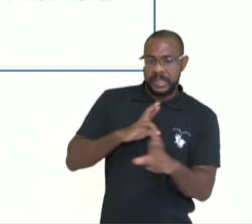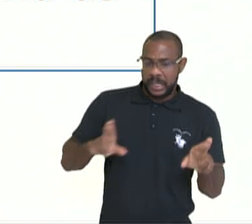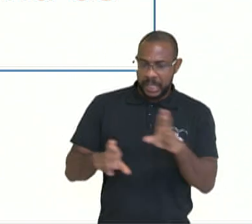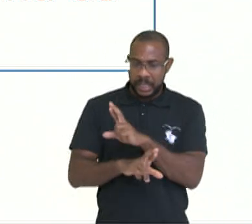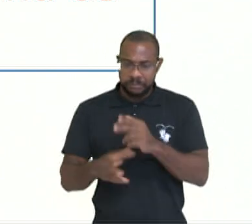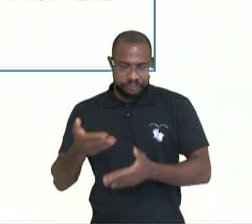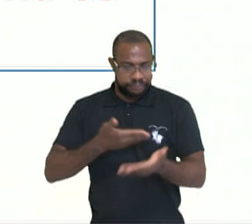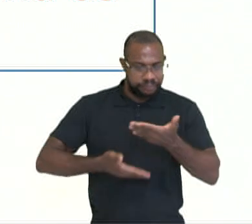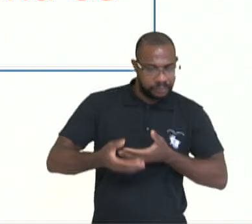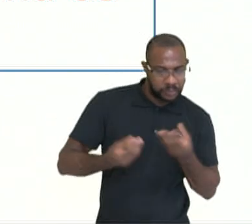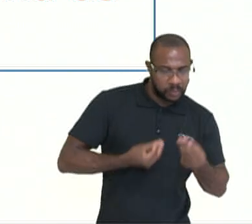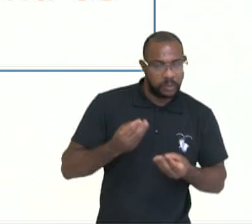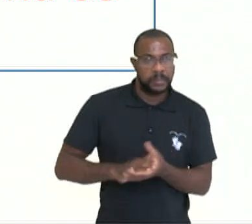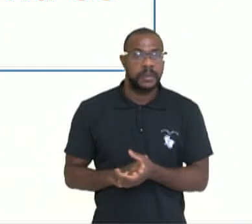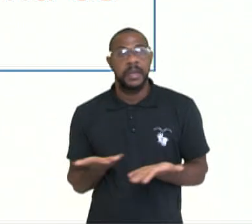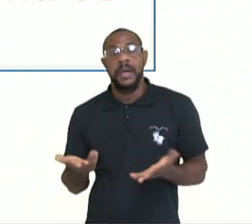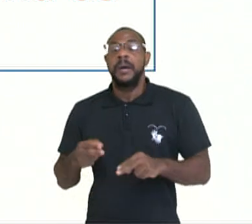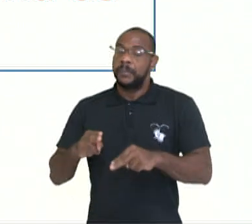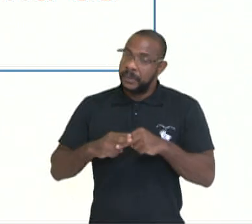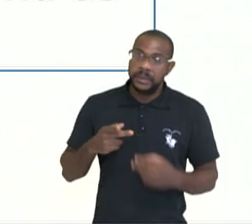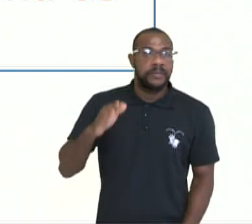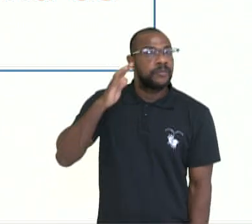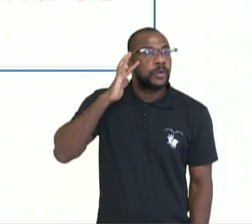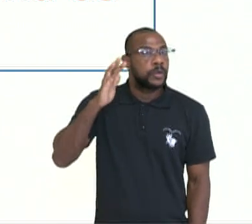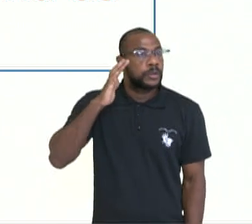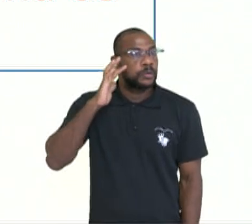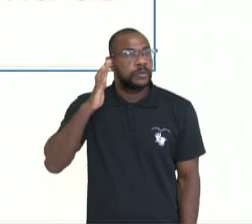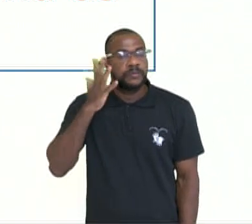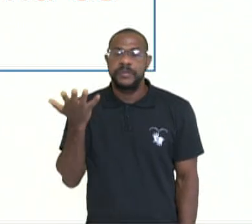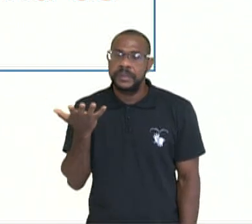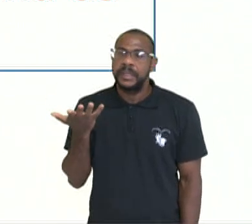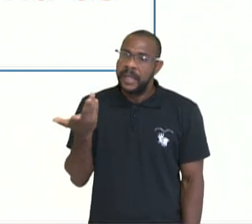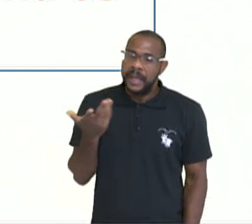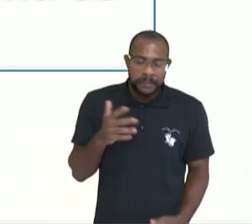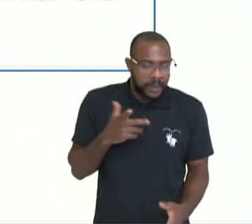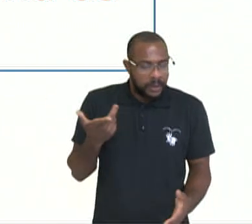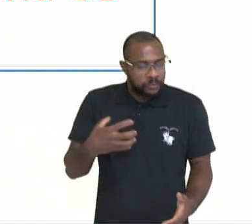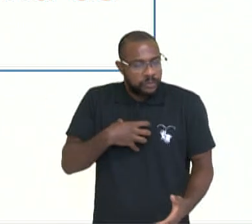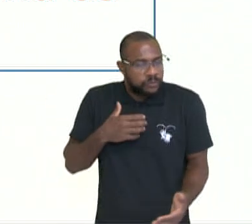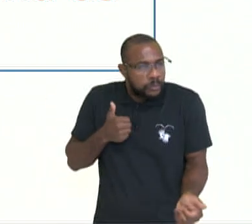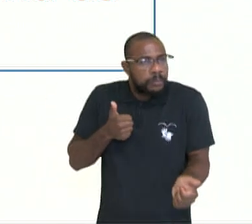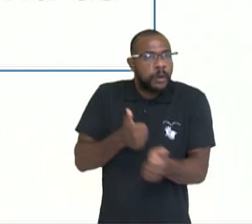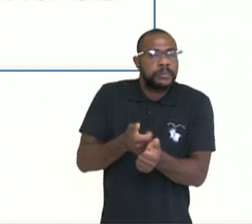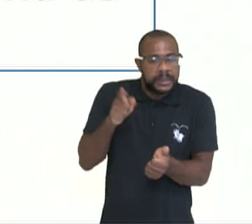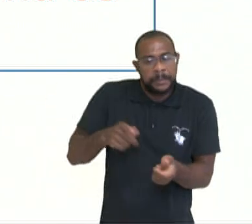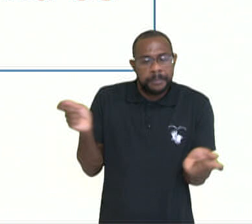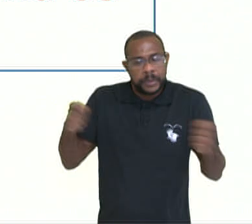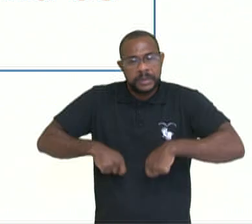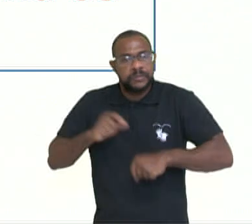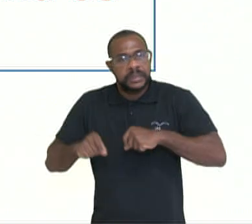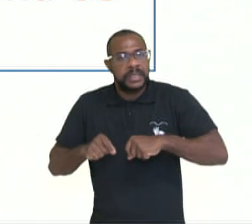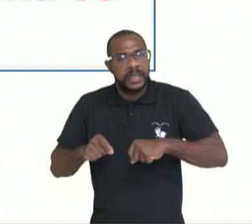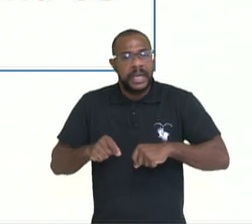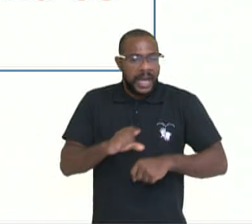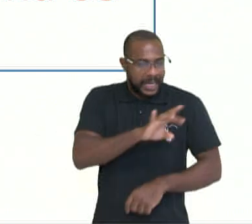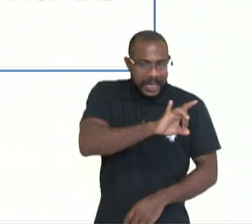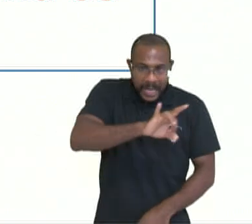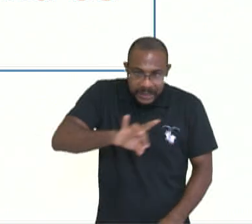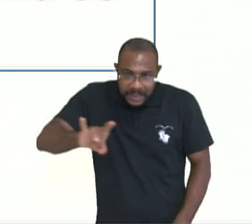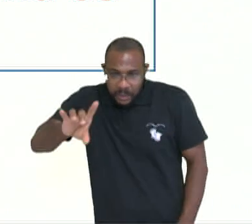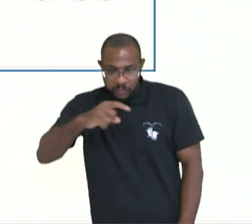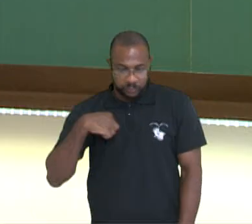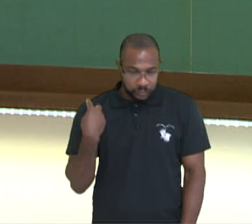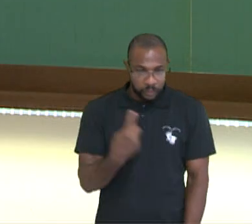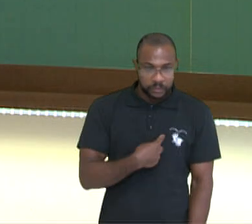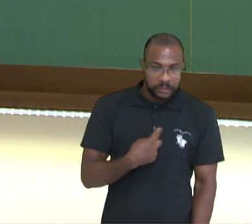vezes, a filosofia se dedica a essa questão de uma forma tão próxima que seja possível a cada um de nós